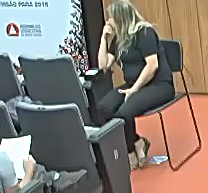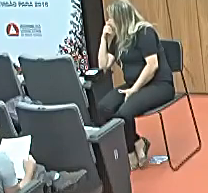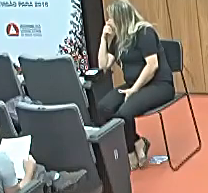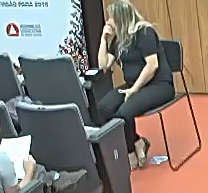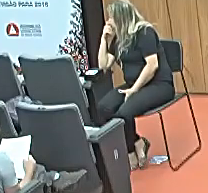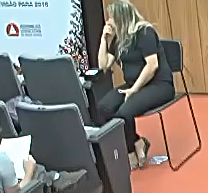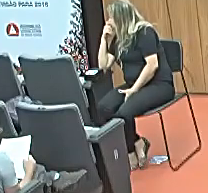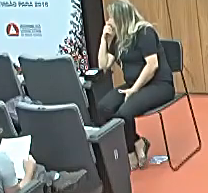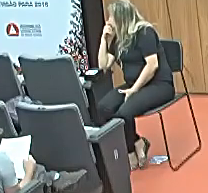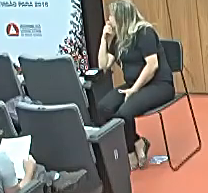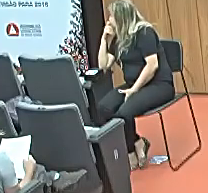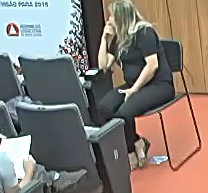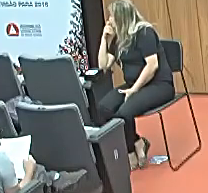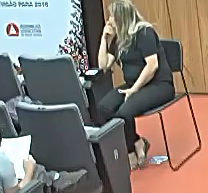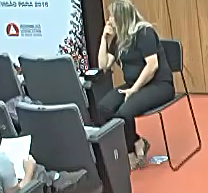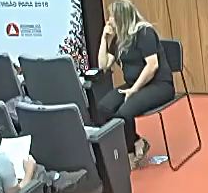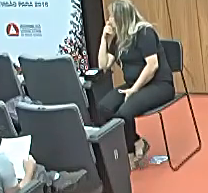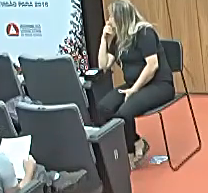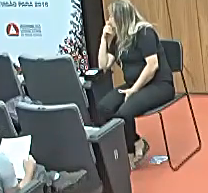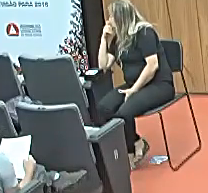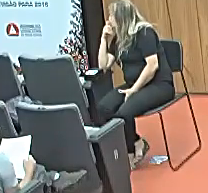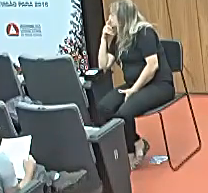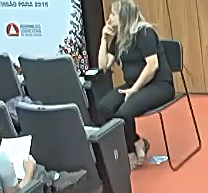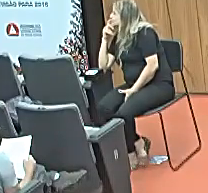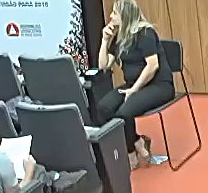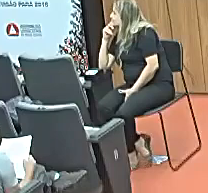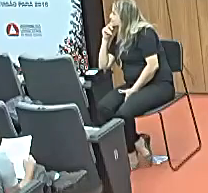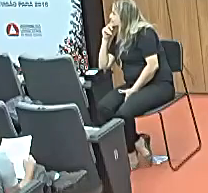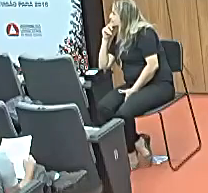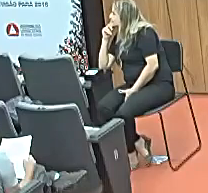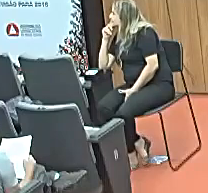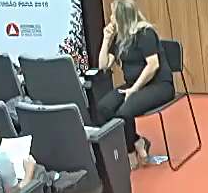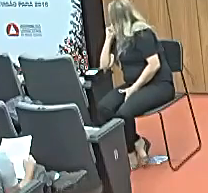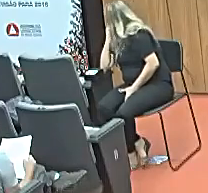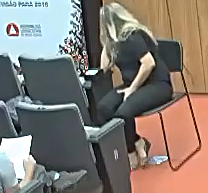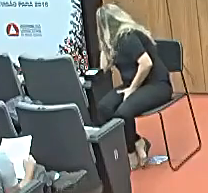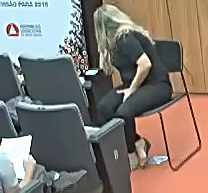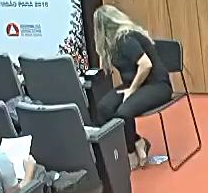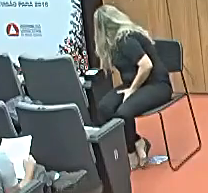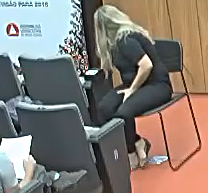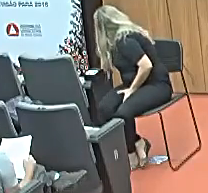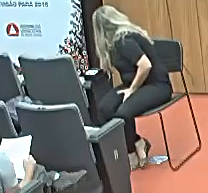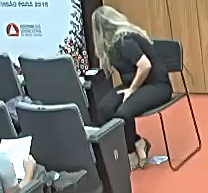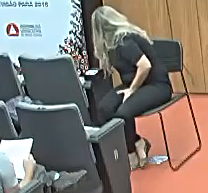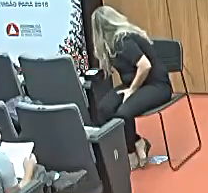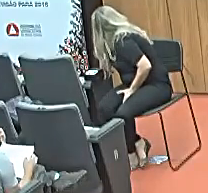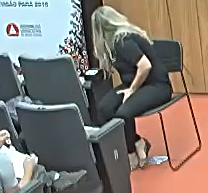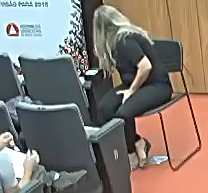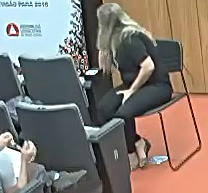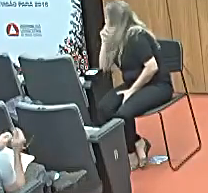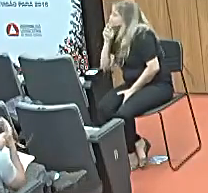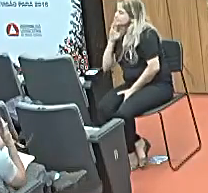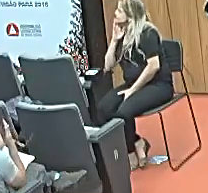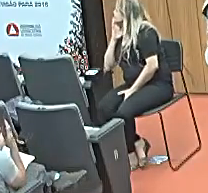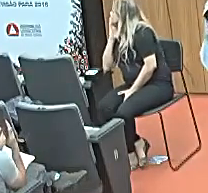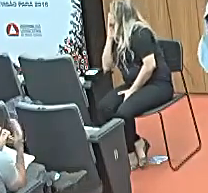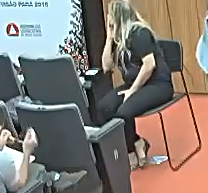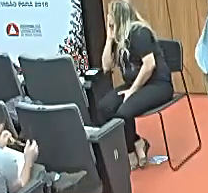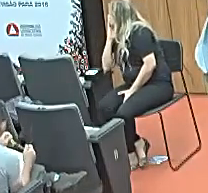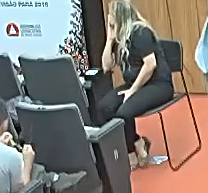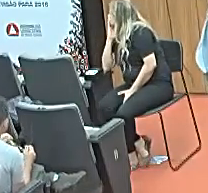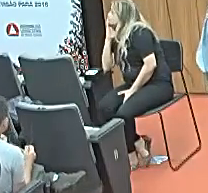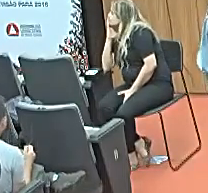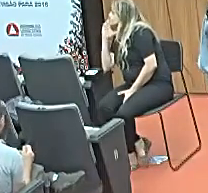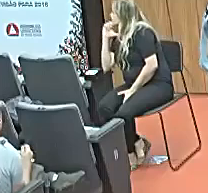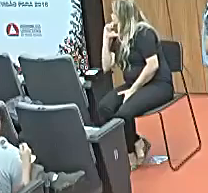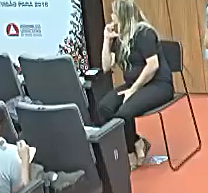rurais do estado de minas gerais coordenado pela fetag do qual a gente pode afirmar com